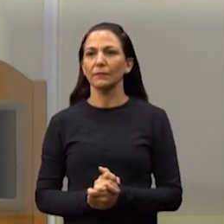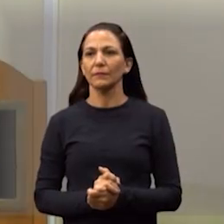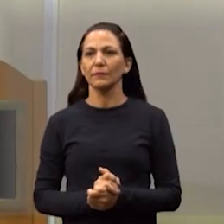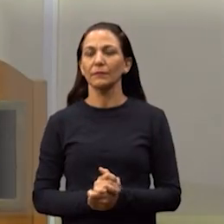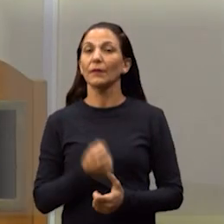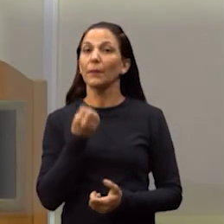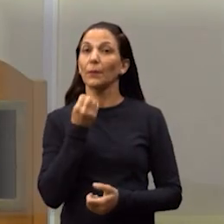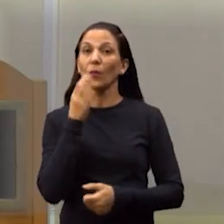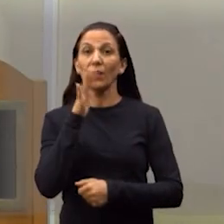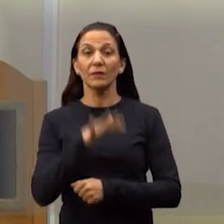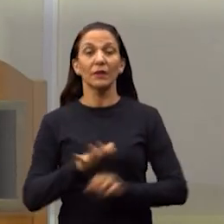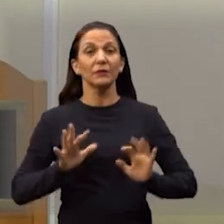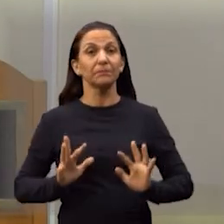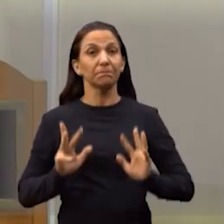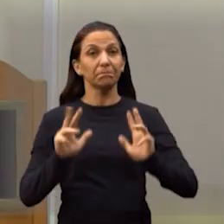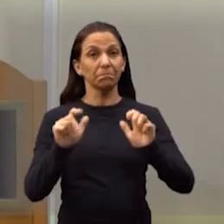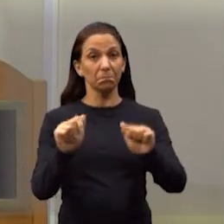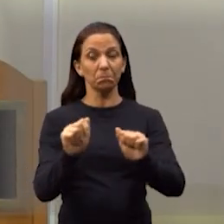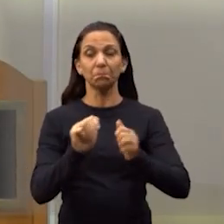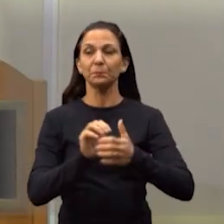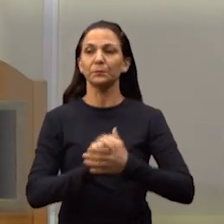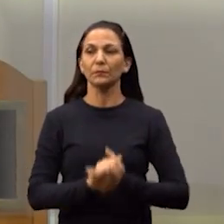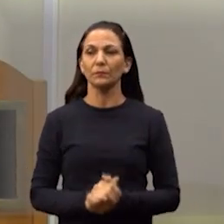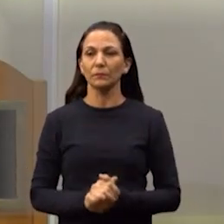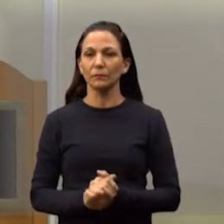Boa tarde a todos